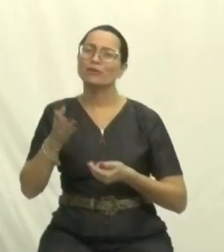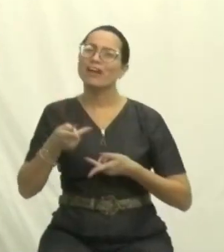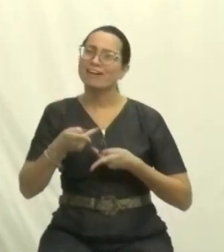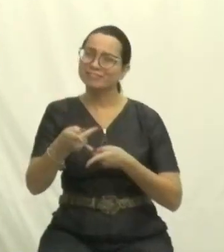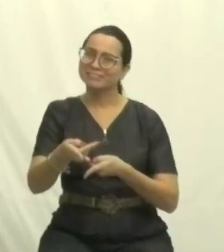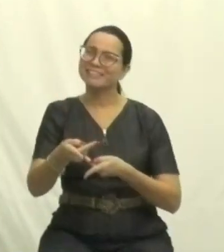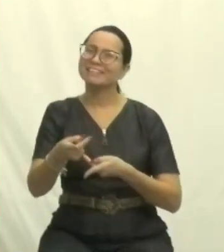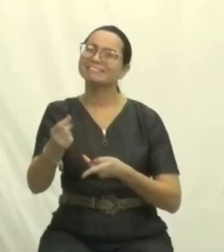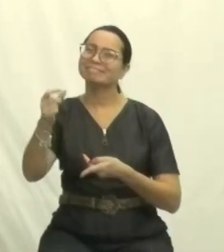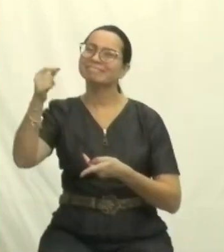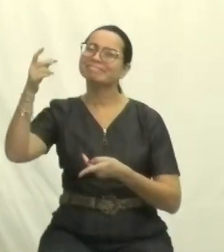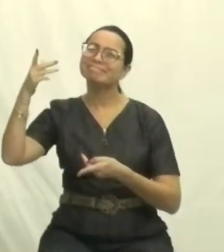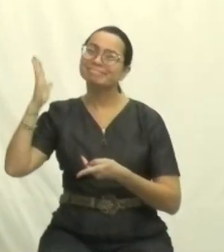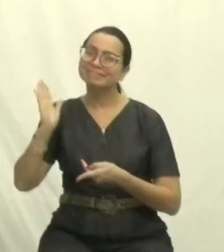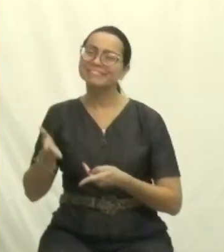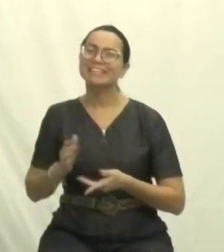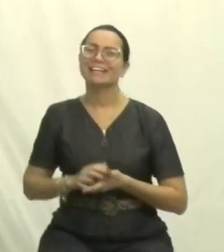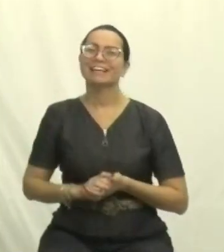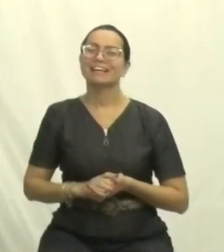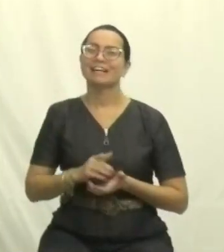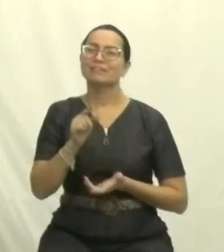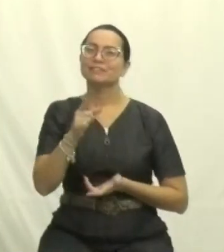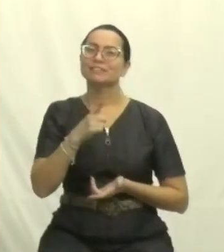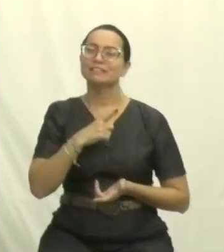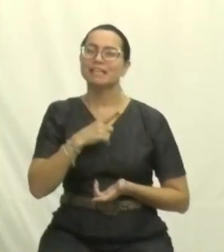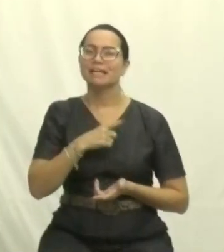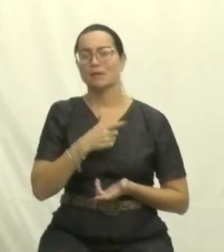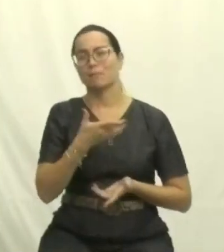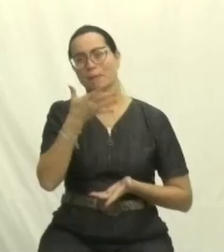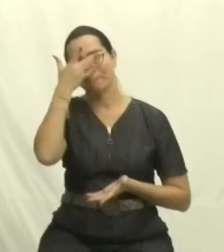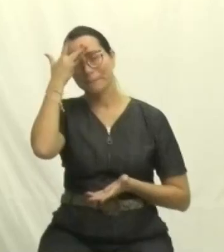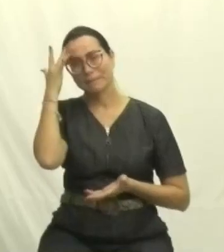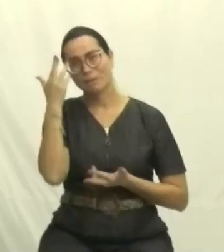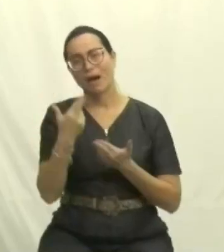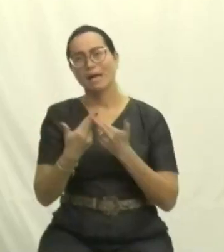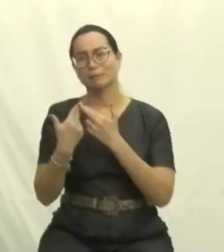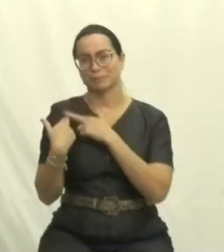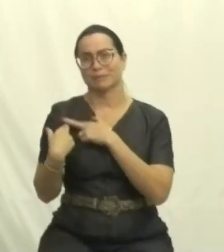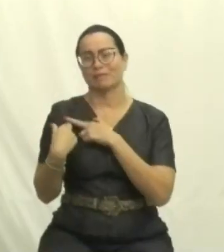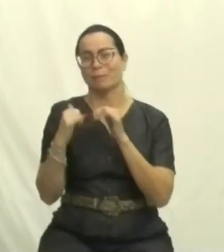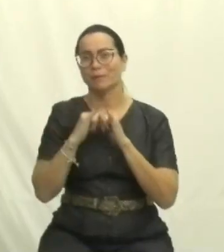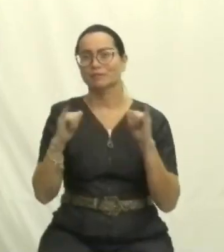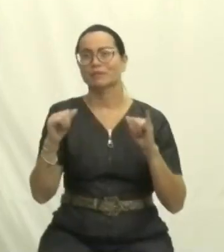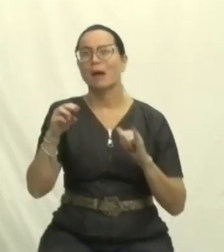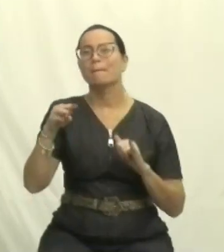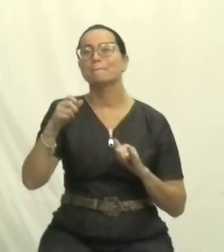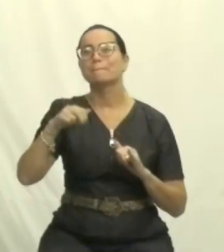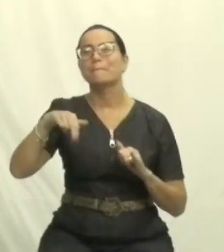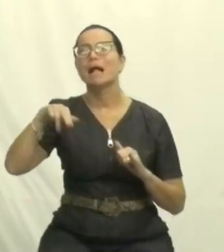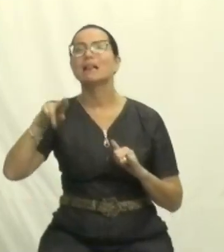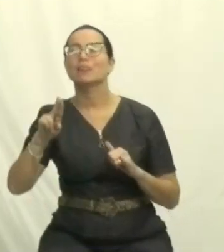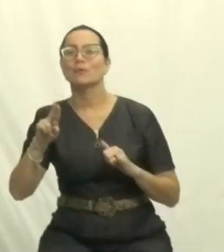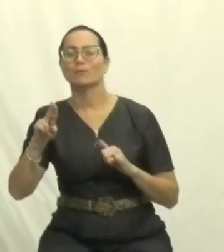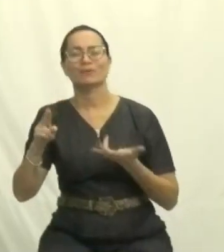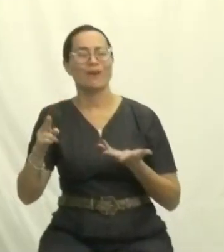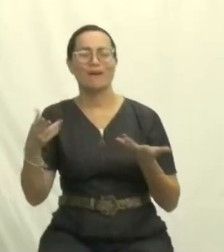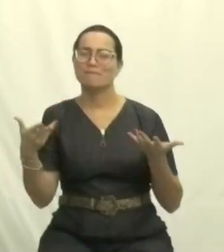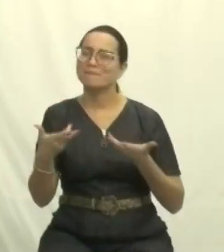algumas vezes. Vocês têm uma assessora de imprensa espetacular também, vale ressaltar, a Manu é fora de